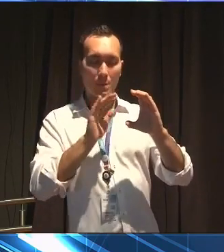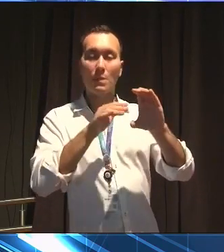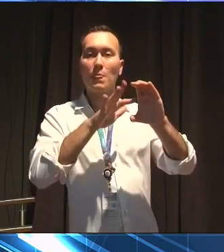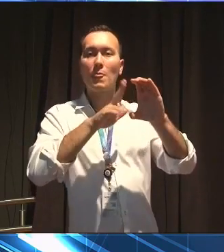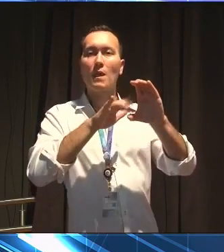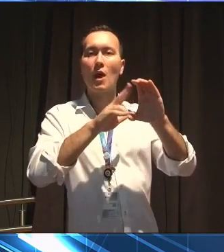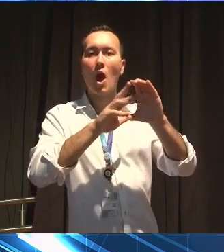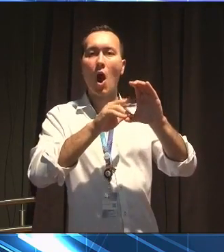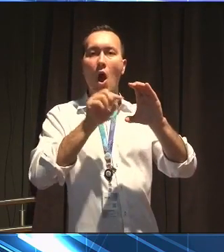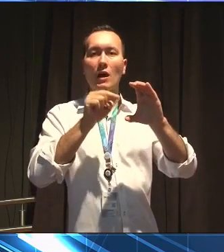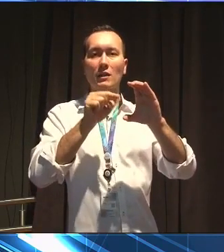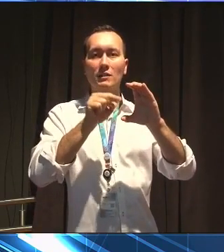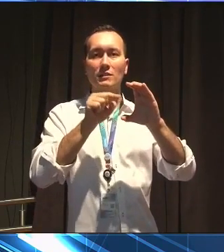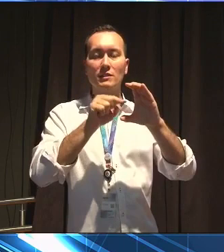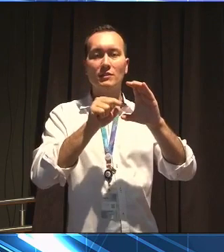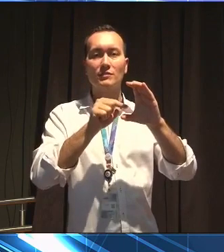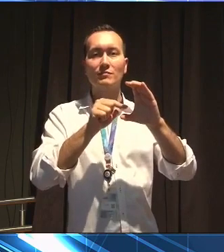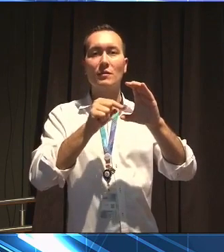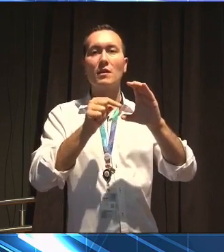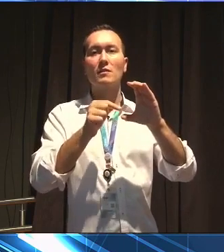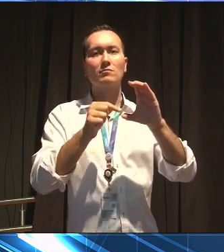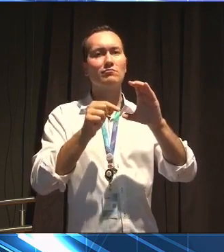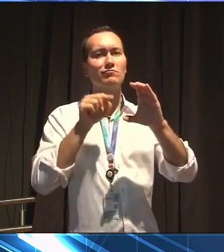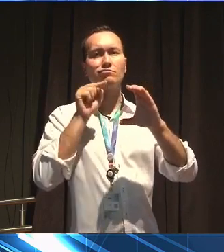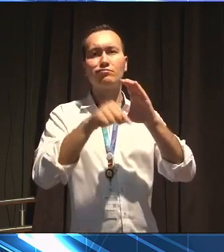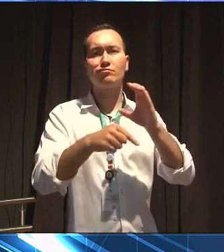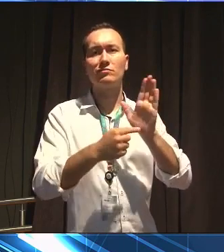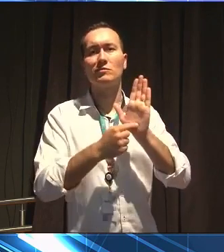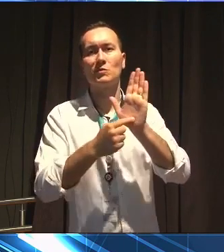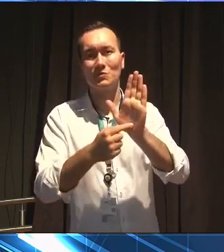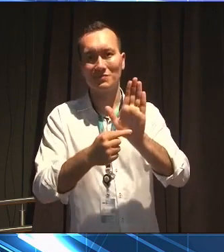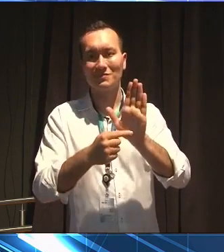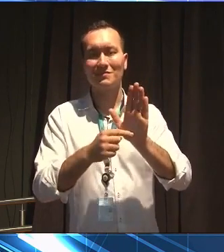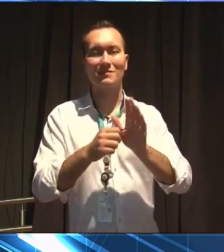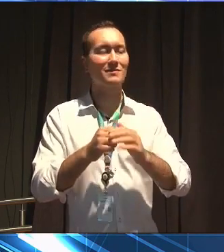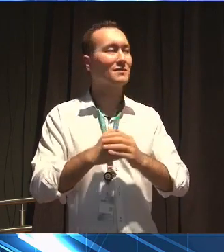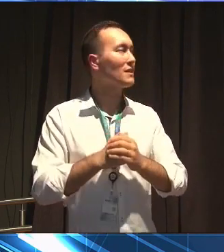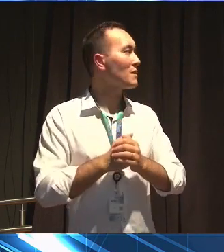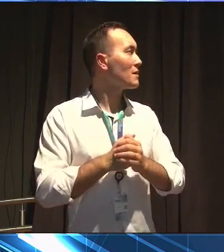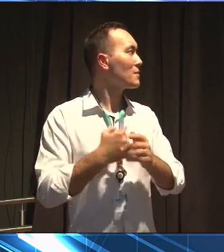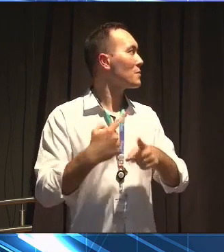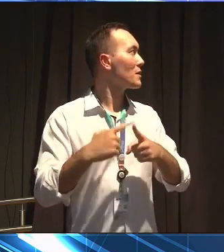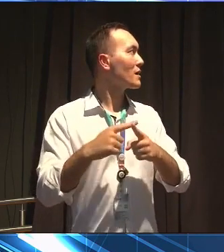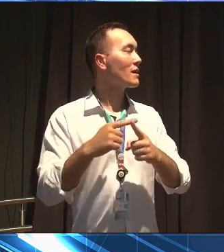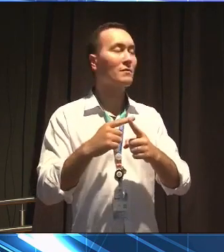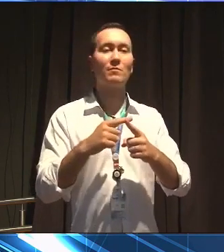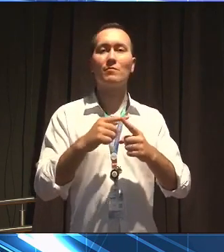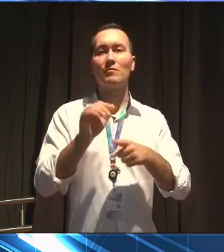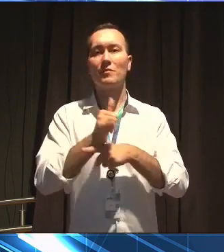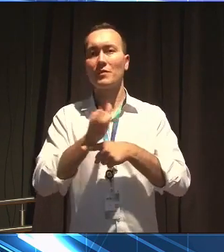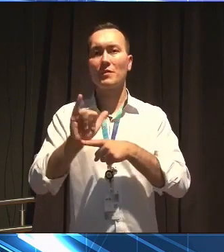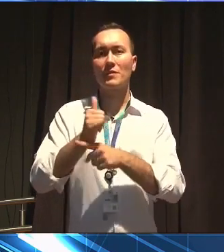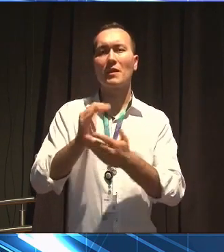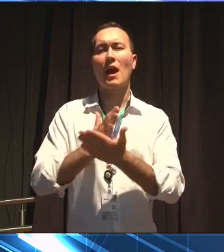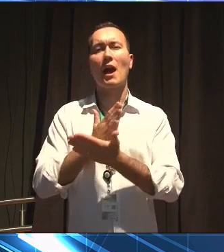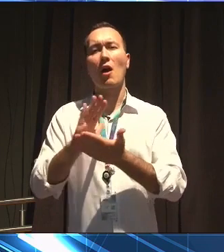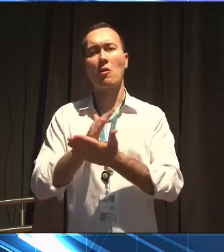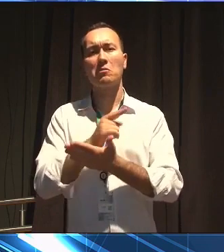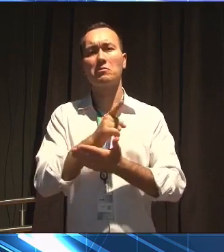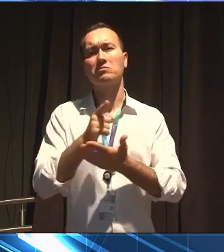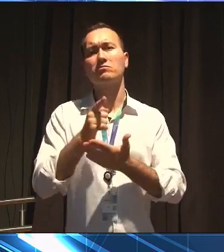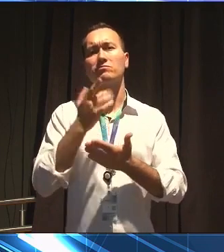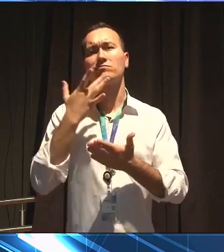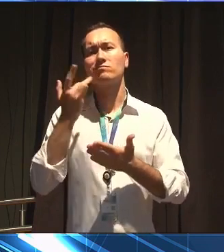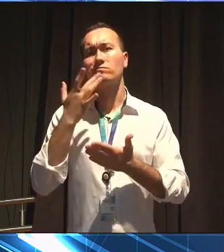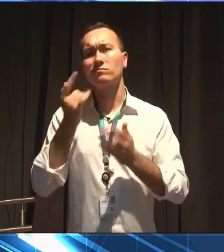API, seja ali na minha aplicação, server-side rendering, é muito simples. Apesar dessas estratégias, a gente vê que é